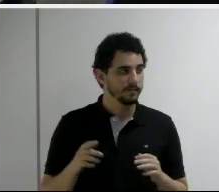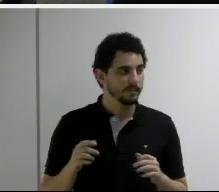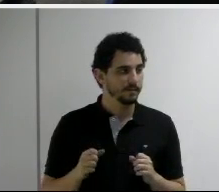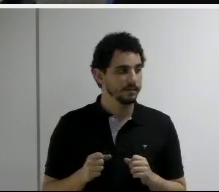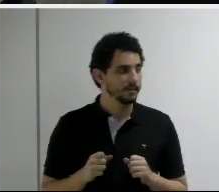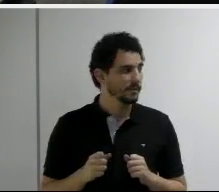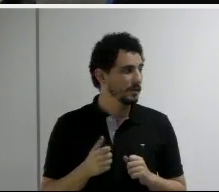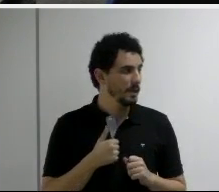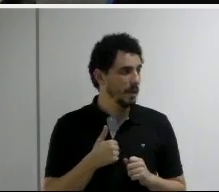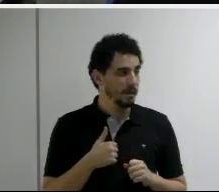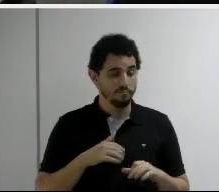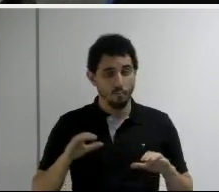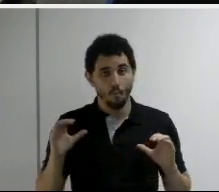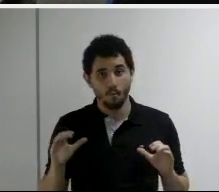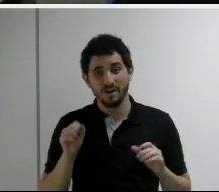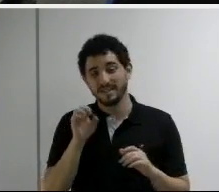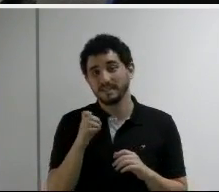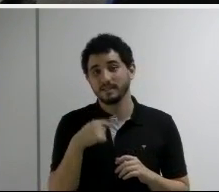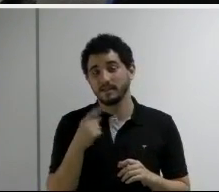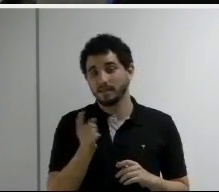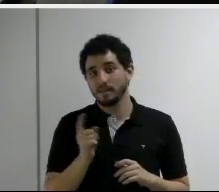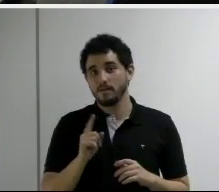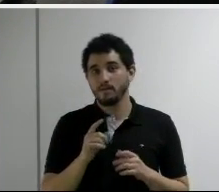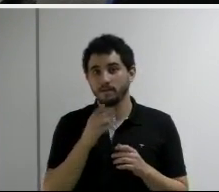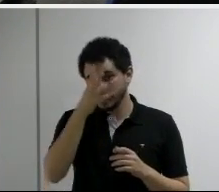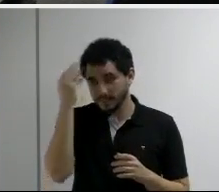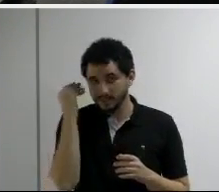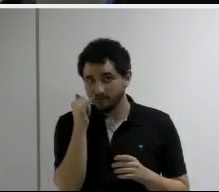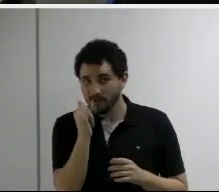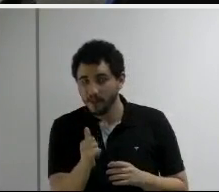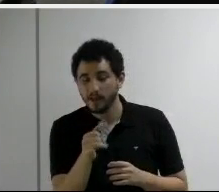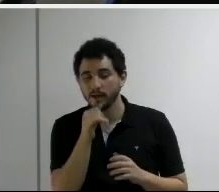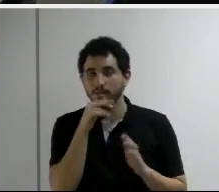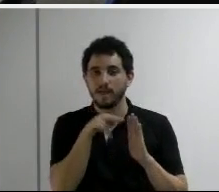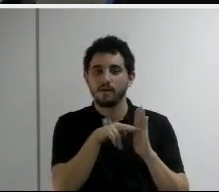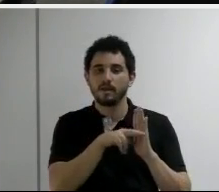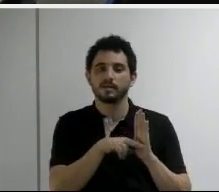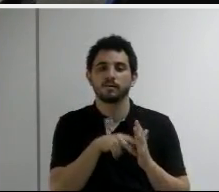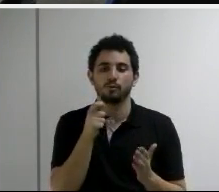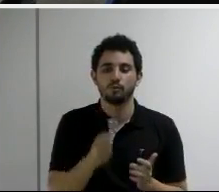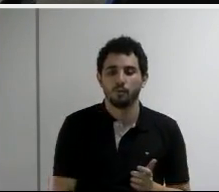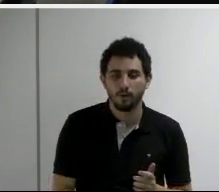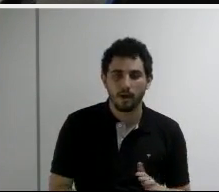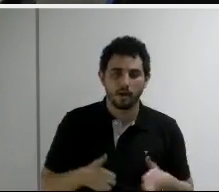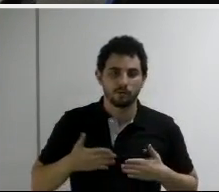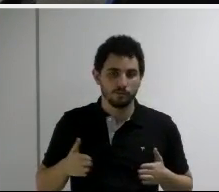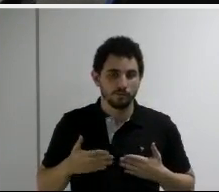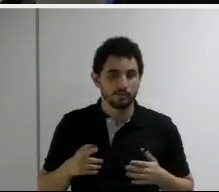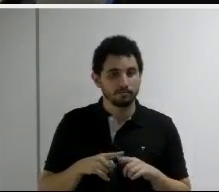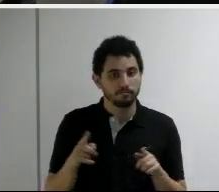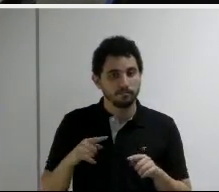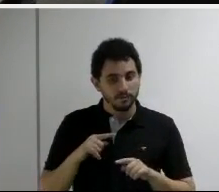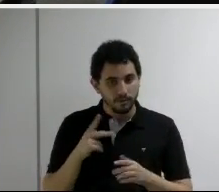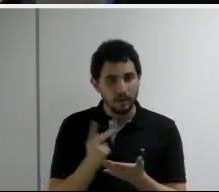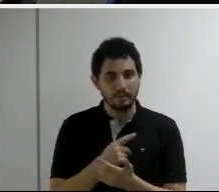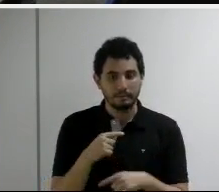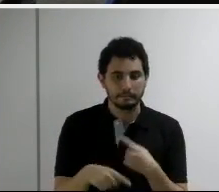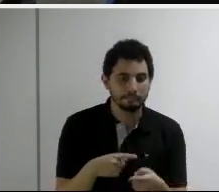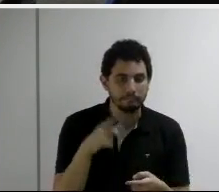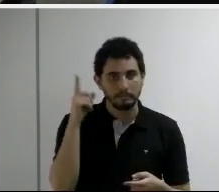eu seria omisso se eu não deixasse de falar que a regulação dura, num primeiro momento, assusta e gera consequências